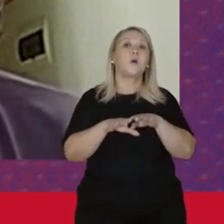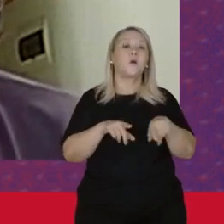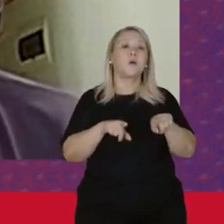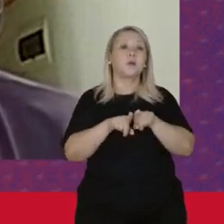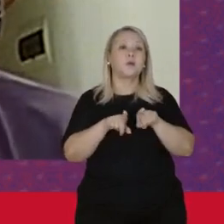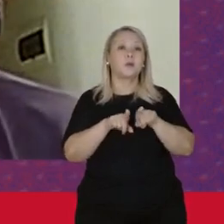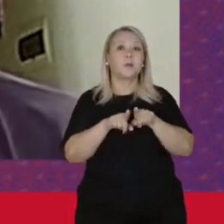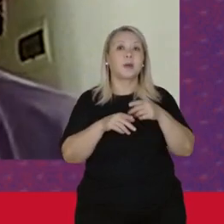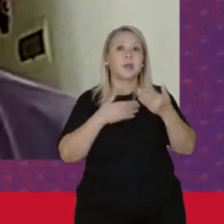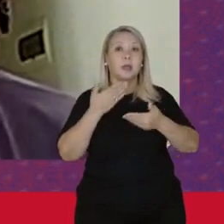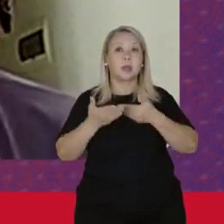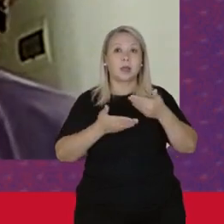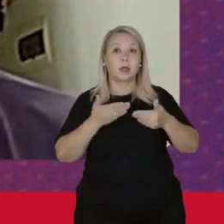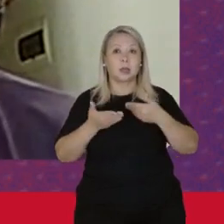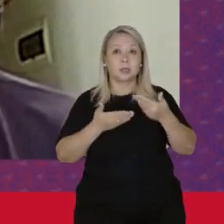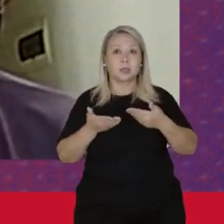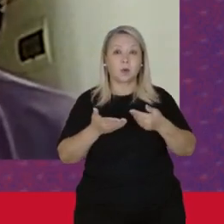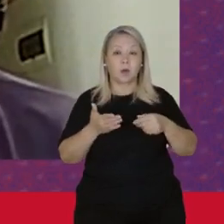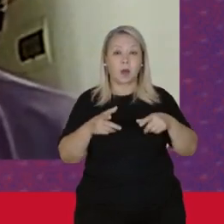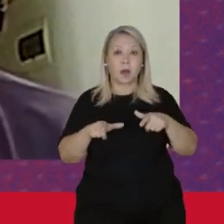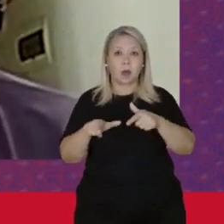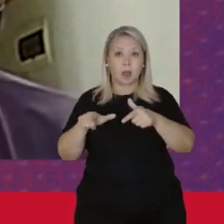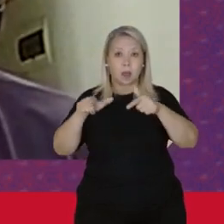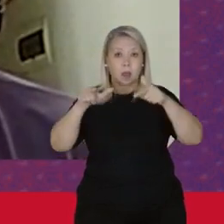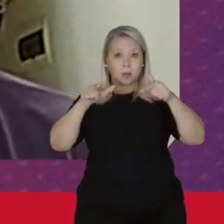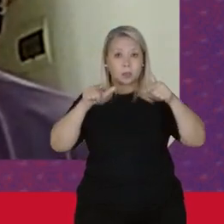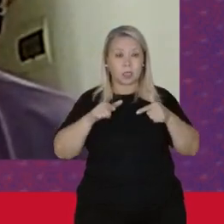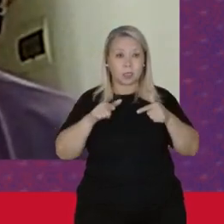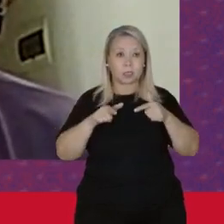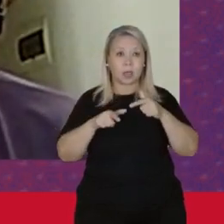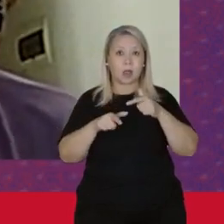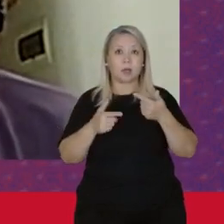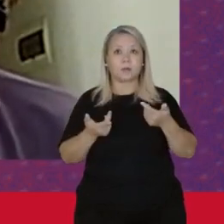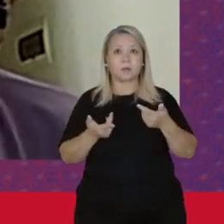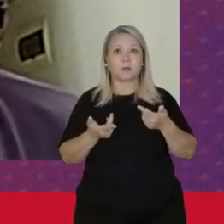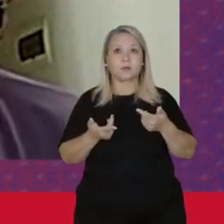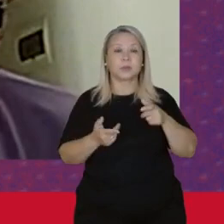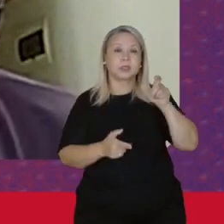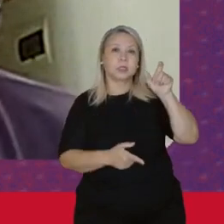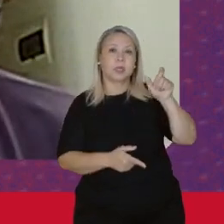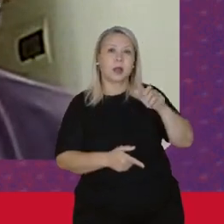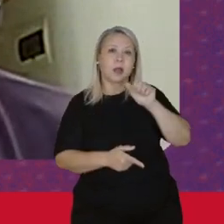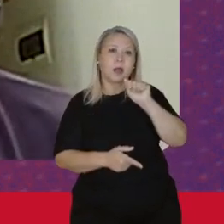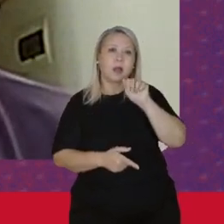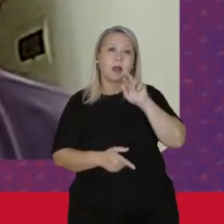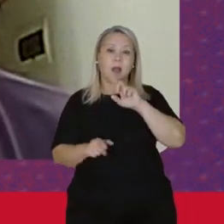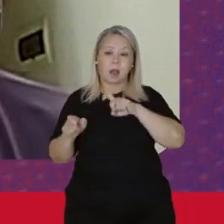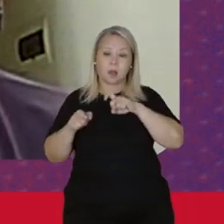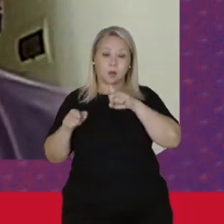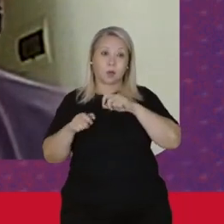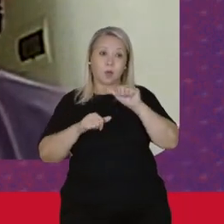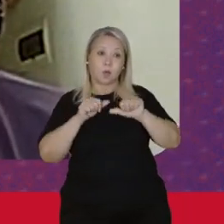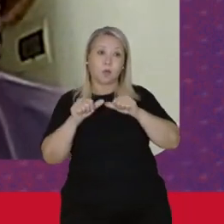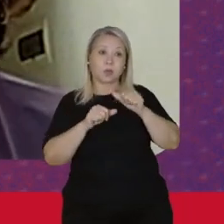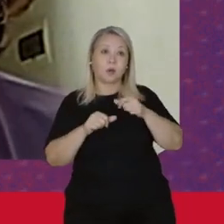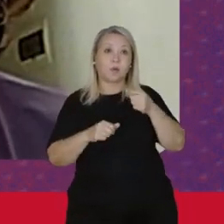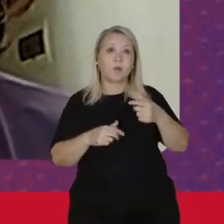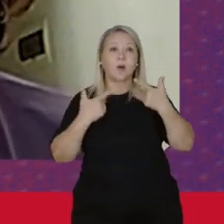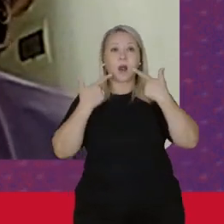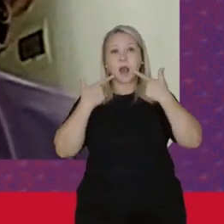em relação aos receituários, né, agronômicos dos próprios agrotóxicos, também mudar um pouco a